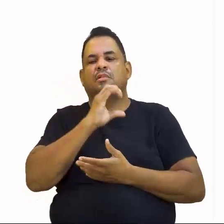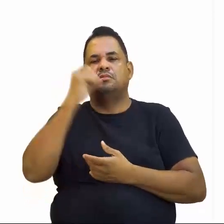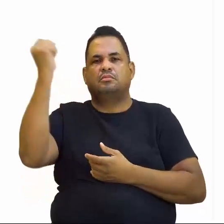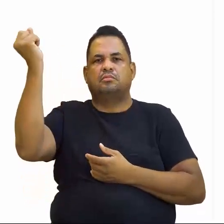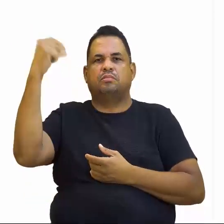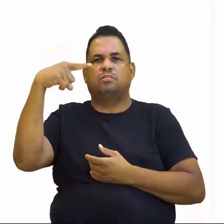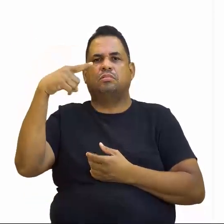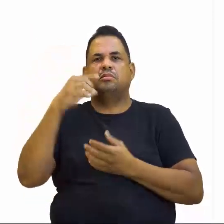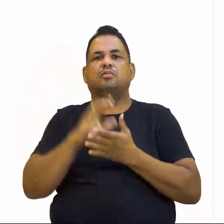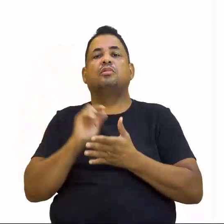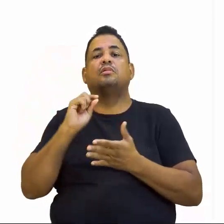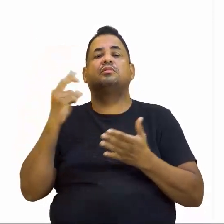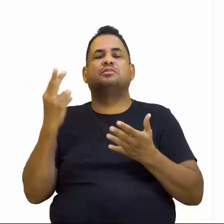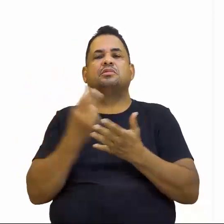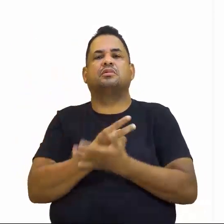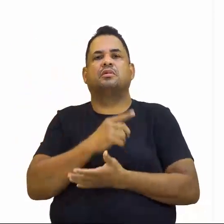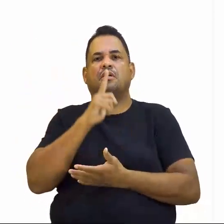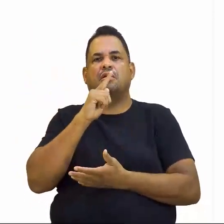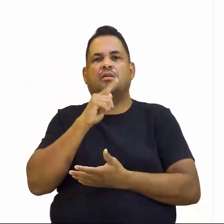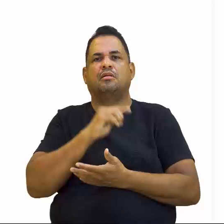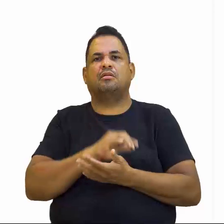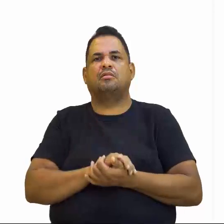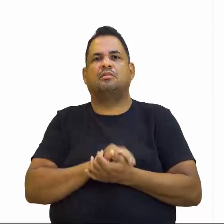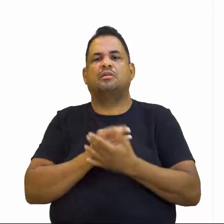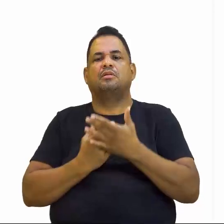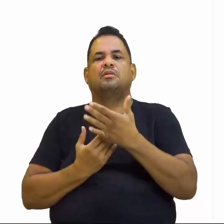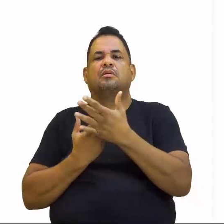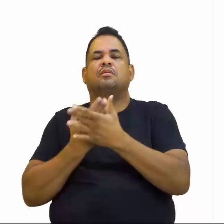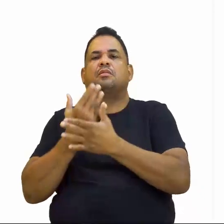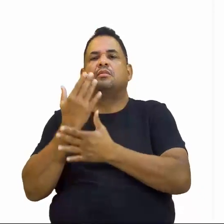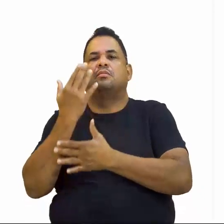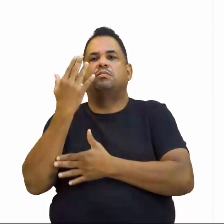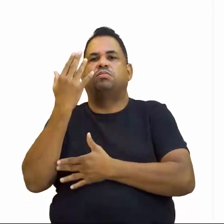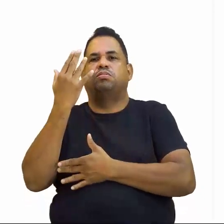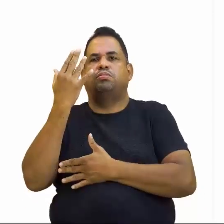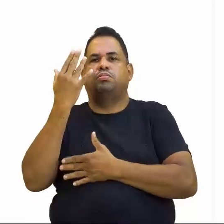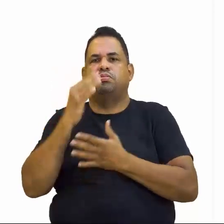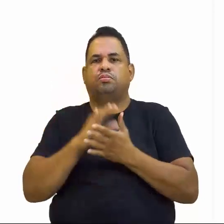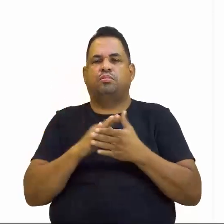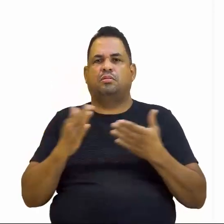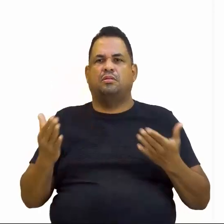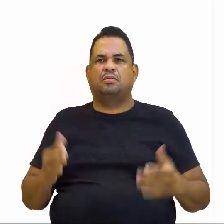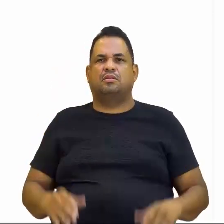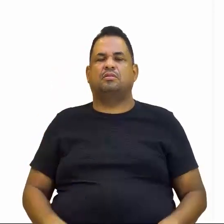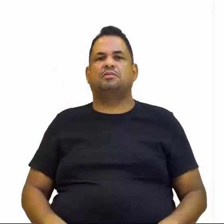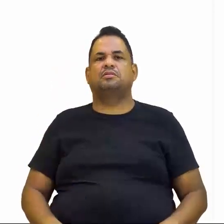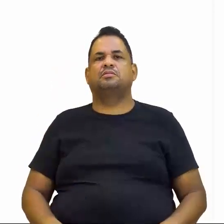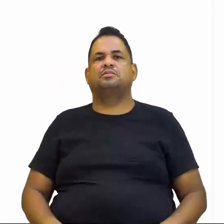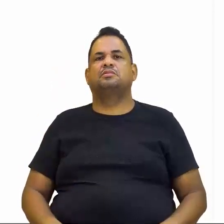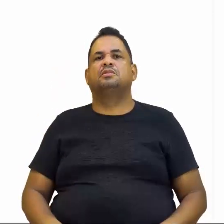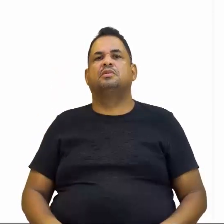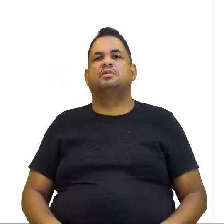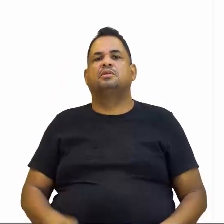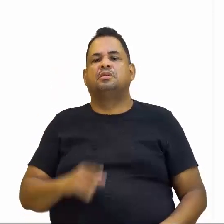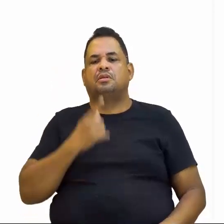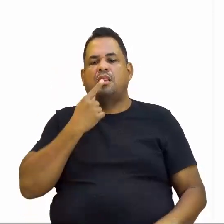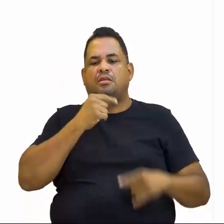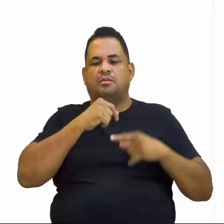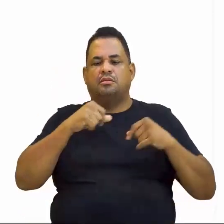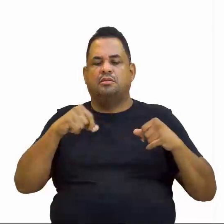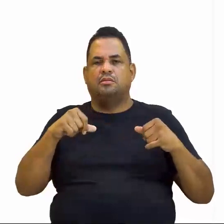acontecer com a água? Ela vai evaporar. E nessa situação, o sal, o cloreto de